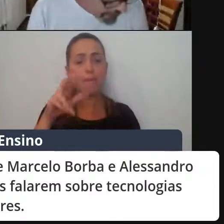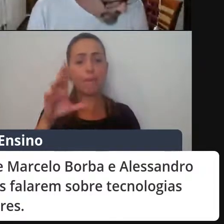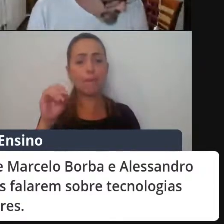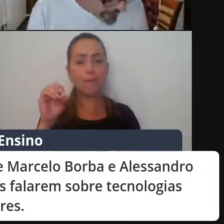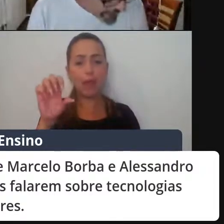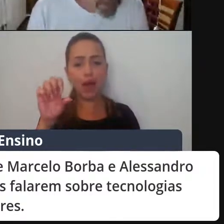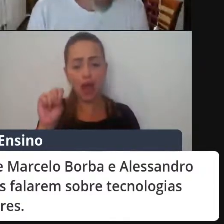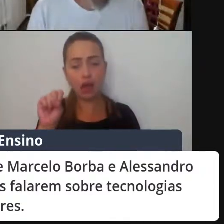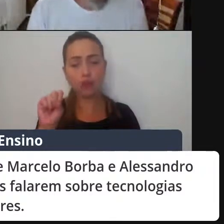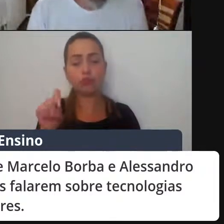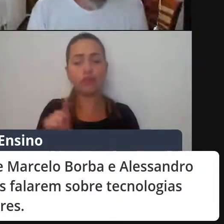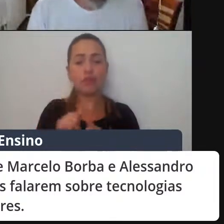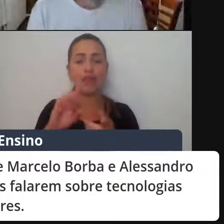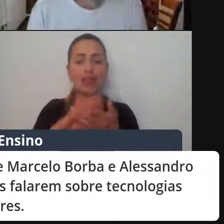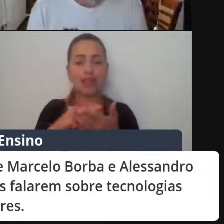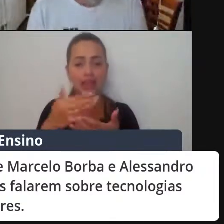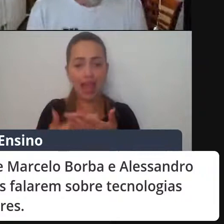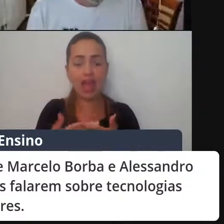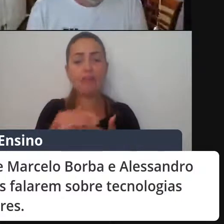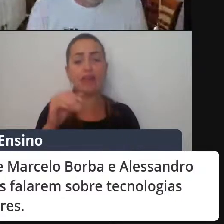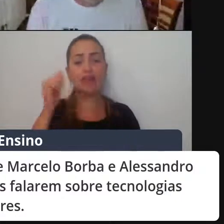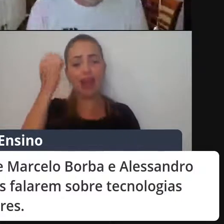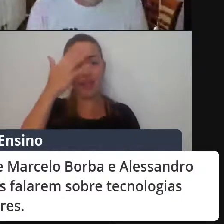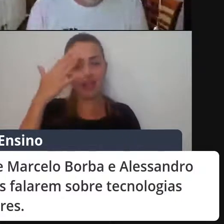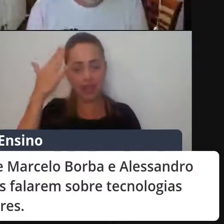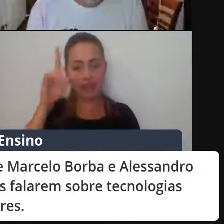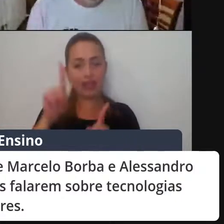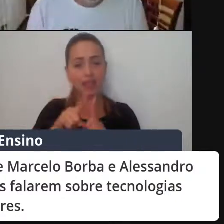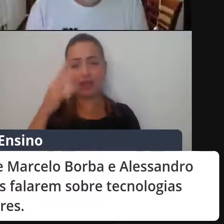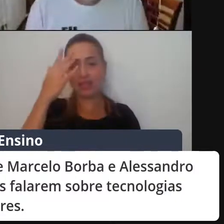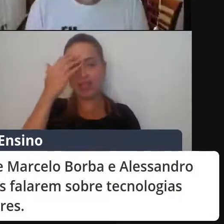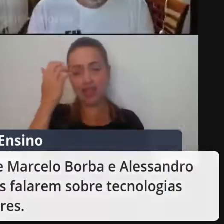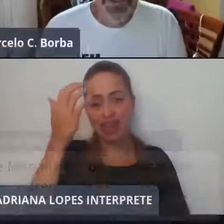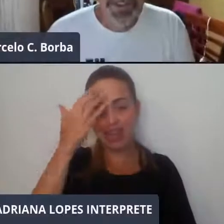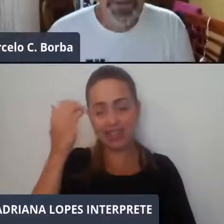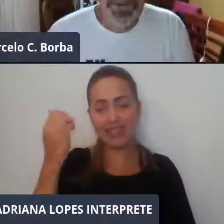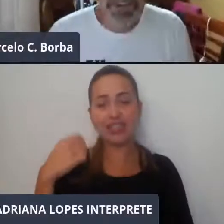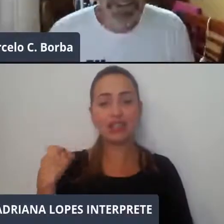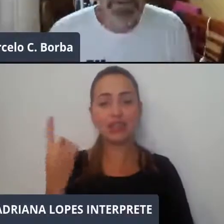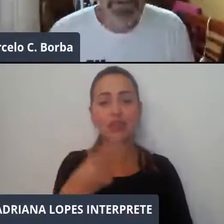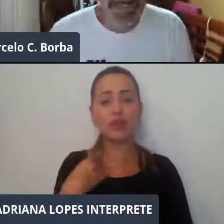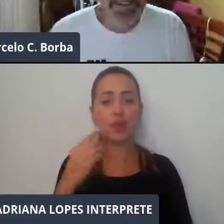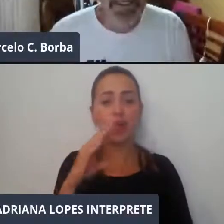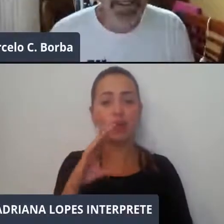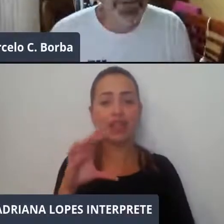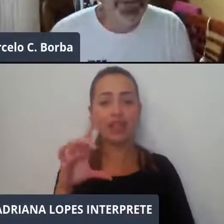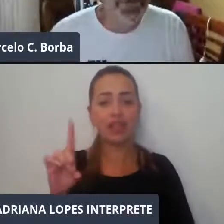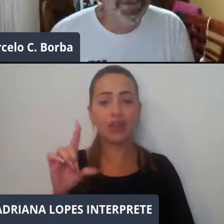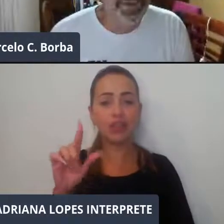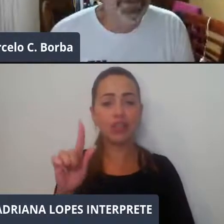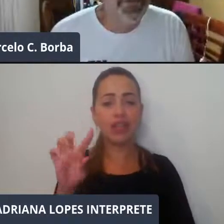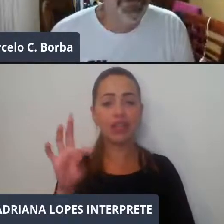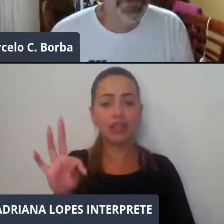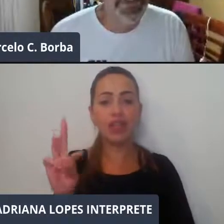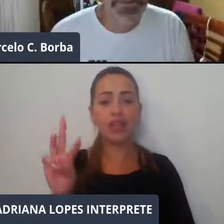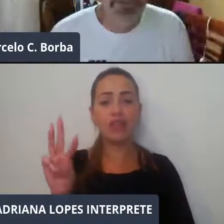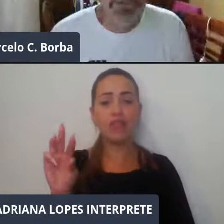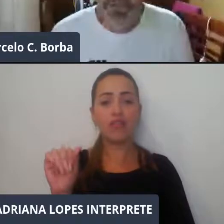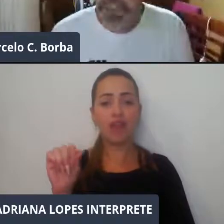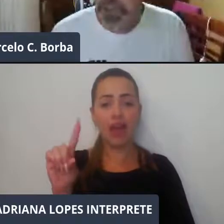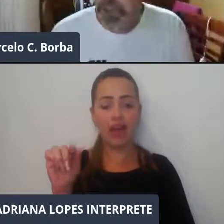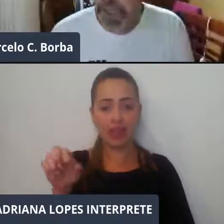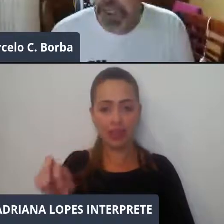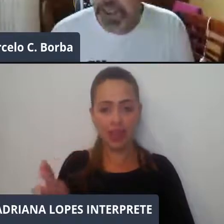nossas intérpretes, Adriana, Jaqueline, o nosso super coordenador de GT, Wagner, e os colegas todos,